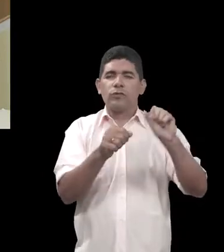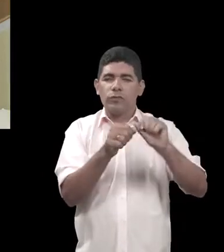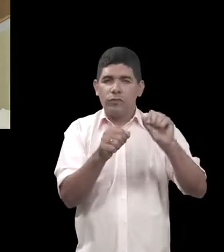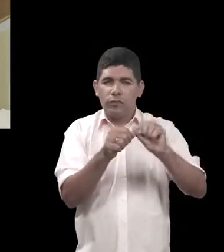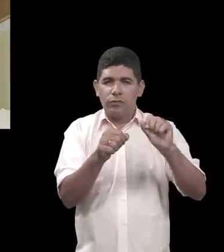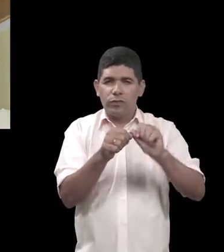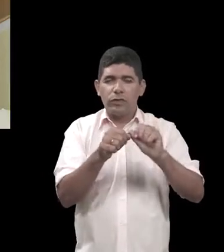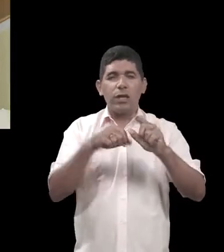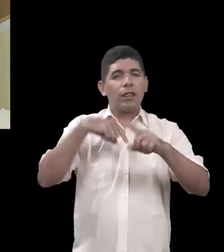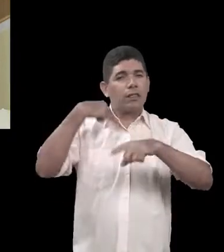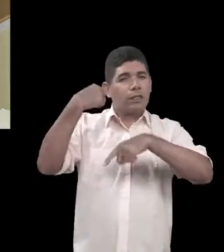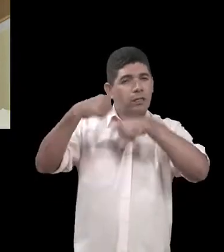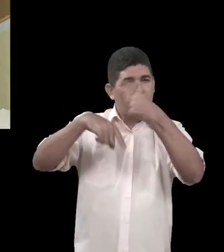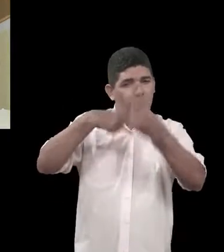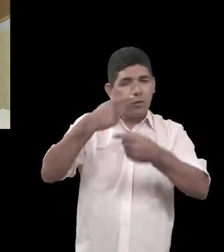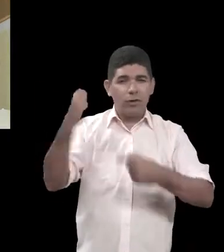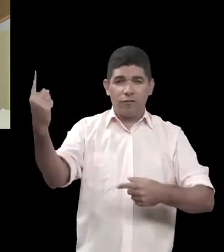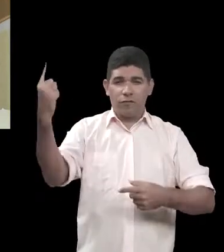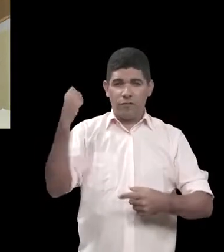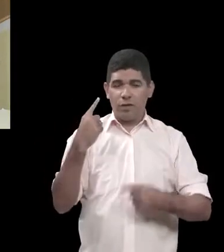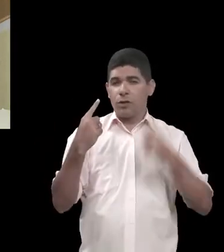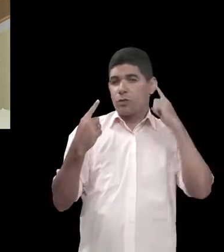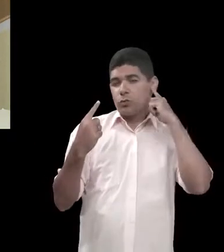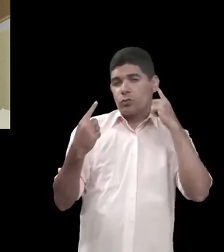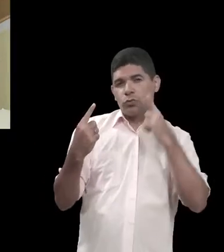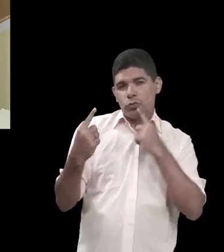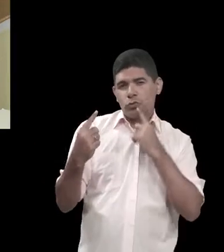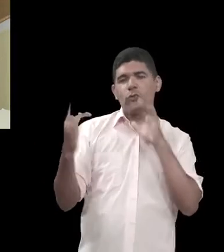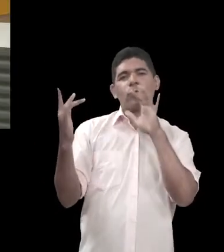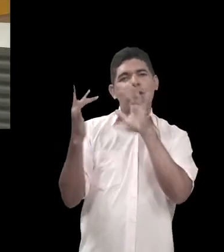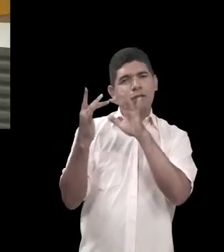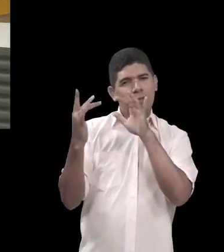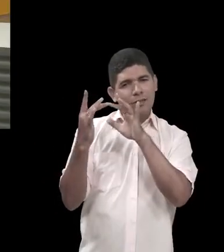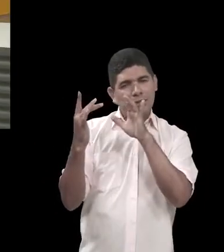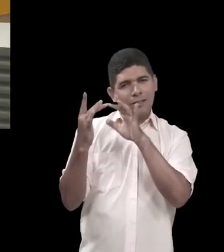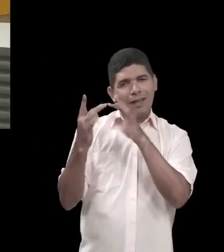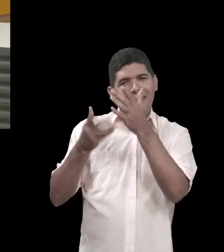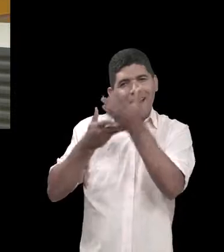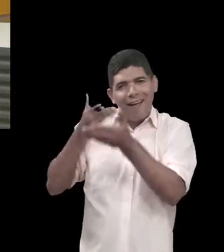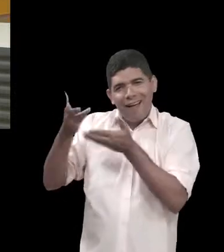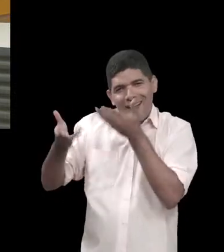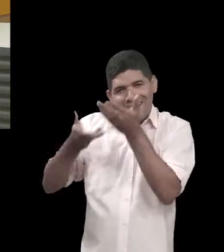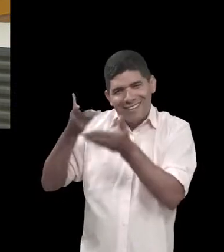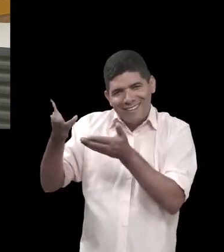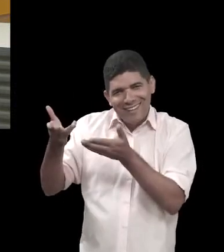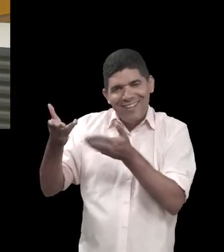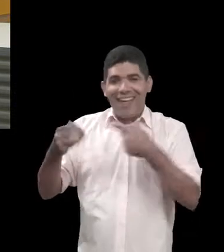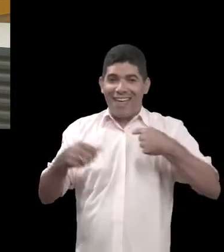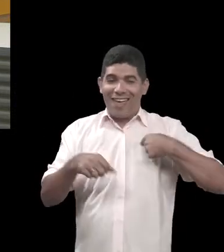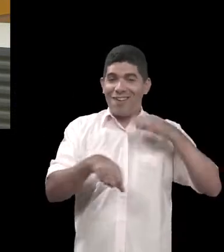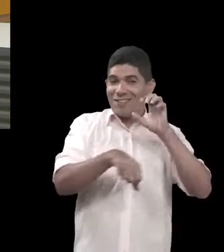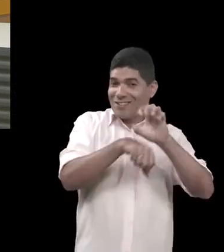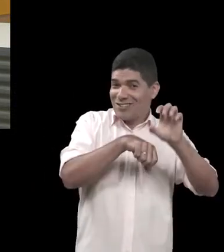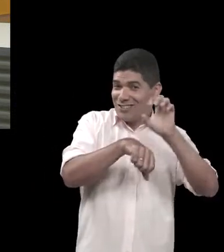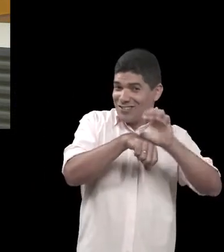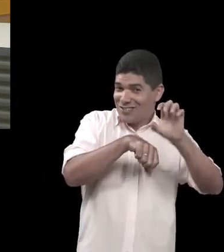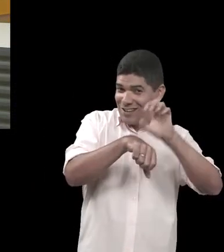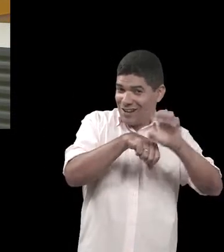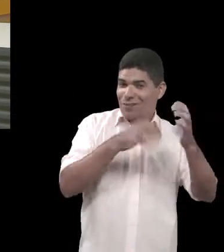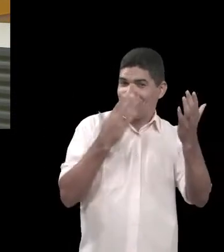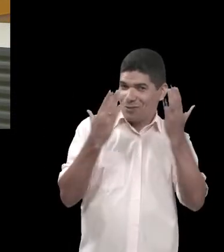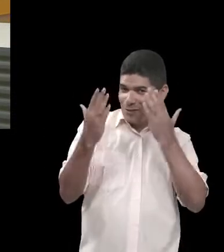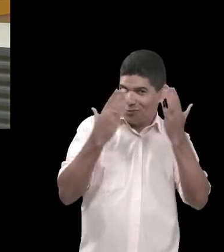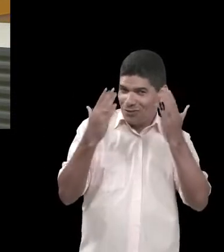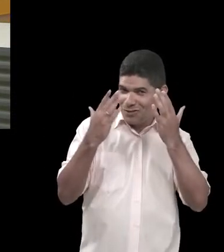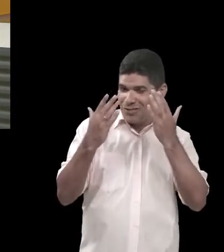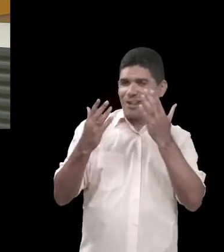estava estagiando. Eu ia fazer essa pergunta, você já atendeu na clínica que você... Já estava na minha formação mesmo ainda. No último ano,